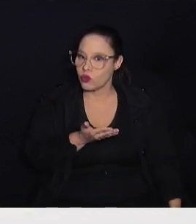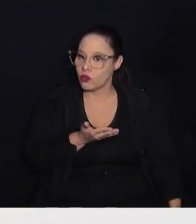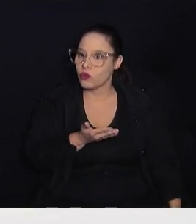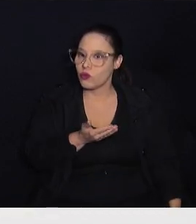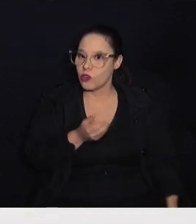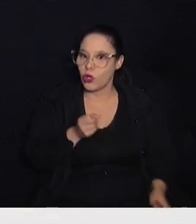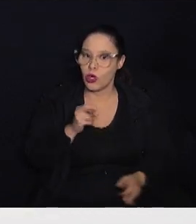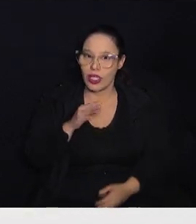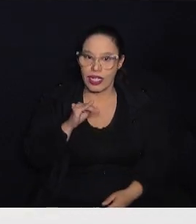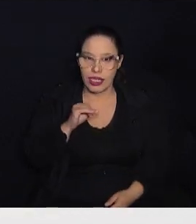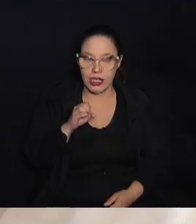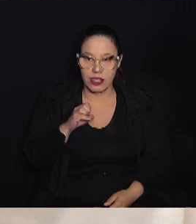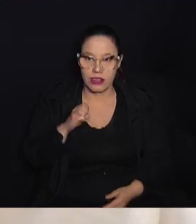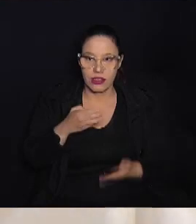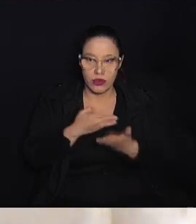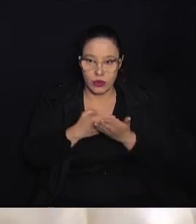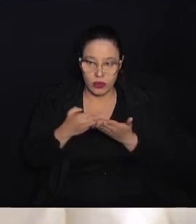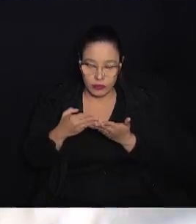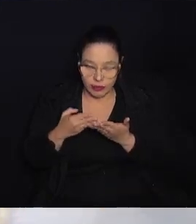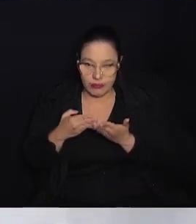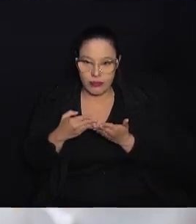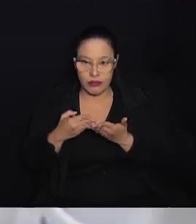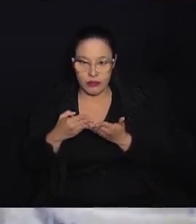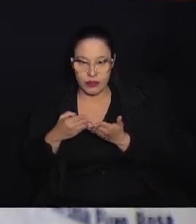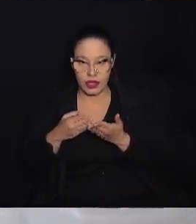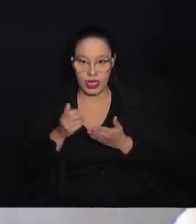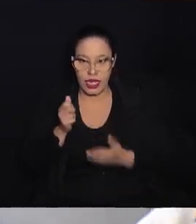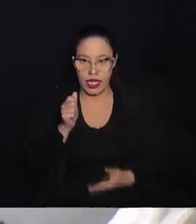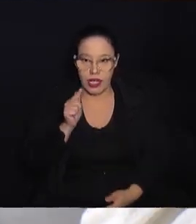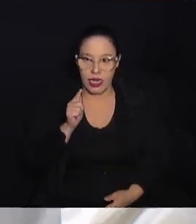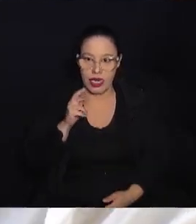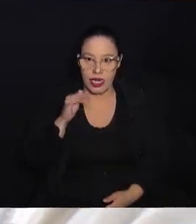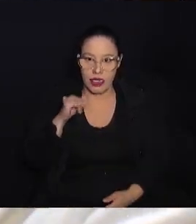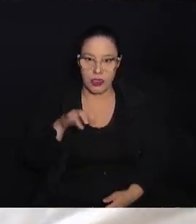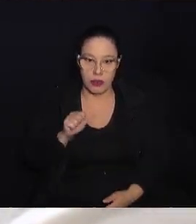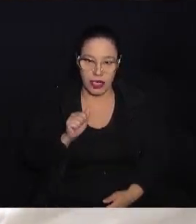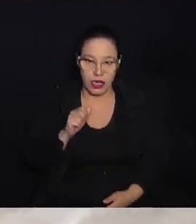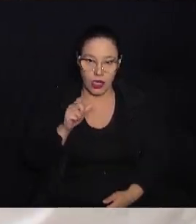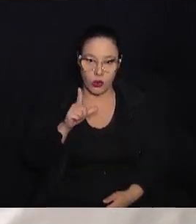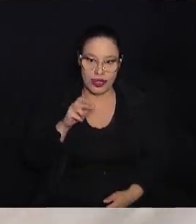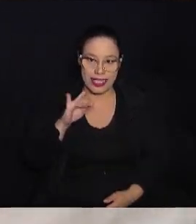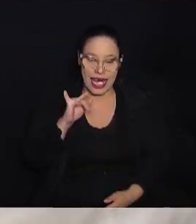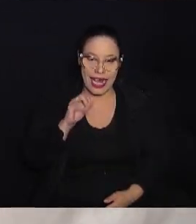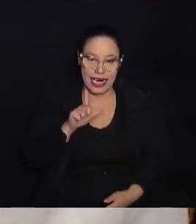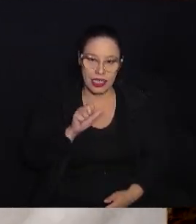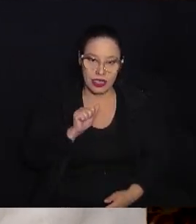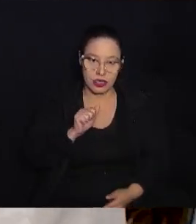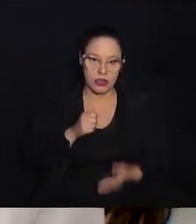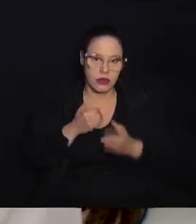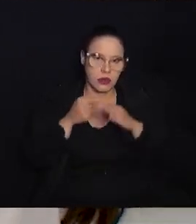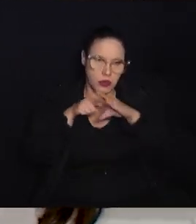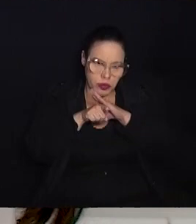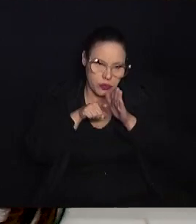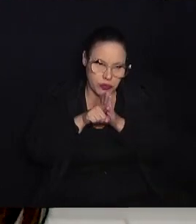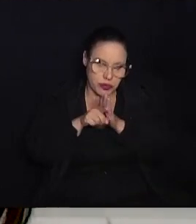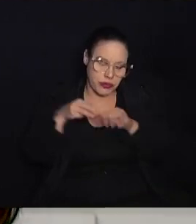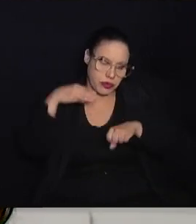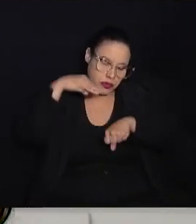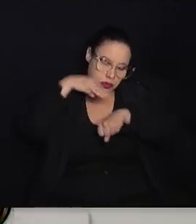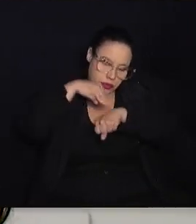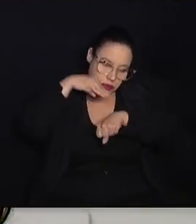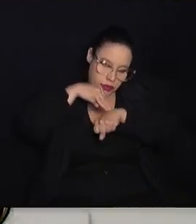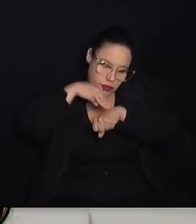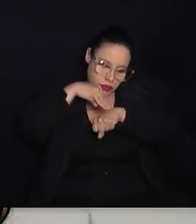potencial antioxidante partindo desse suposto a química Lucélia luí desenvolveu uma pesquisa de